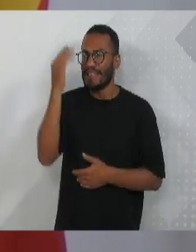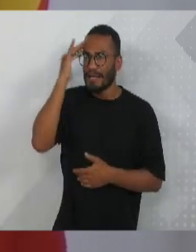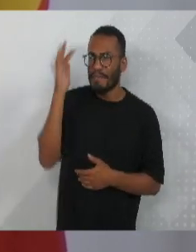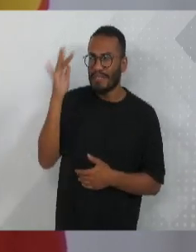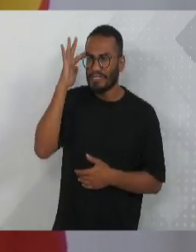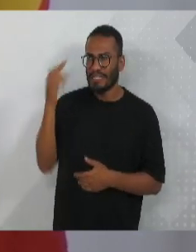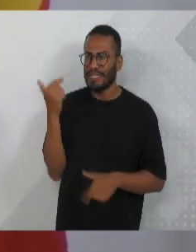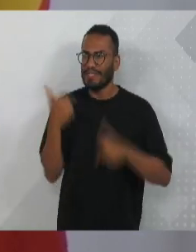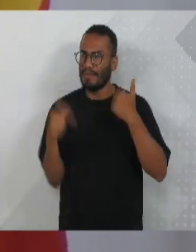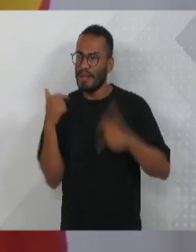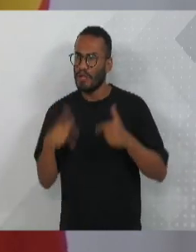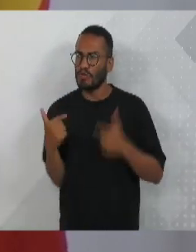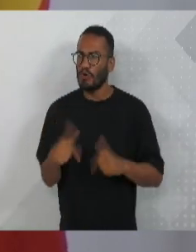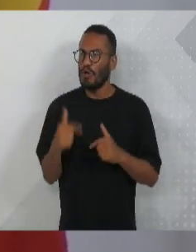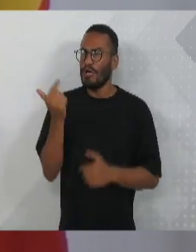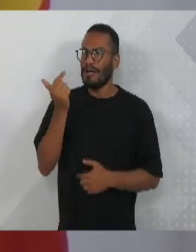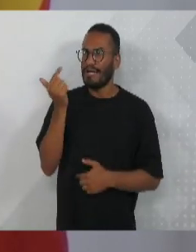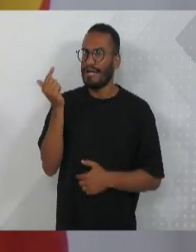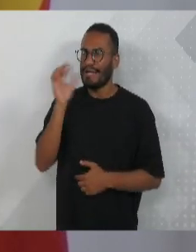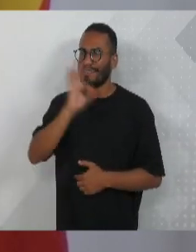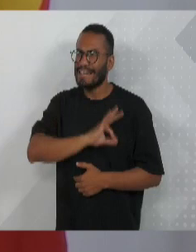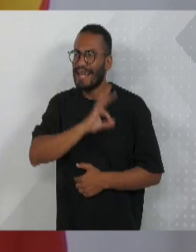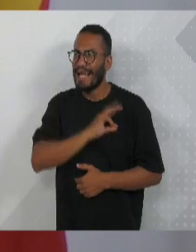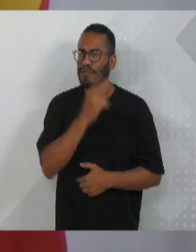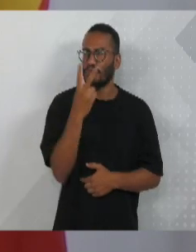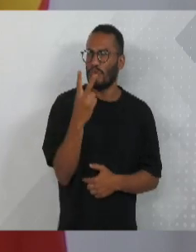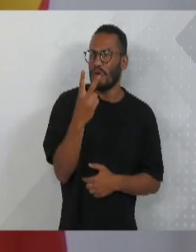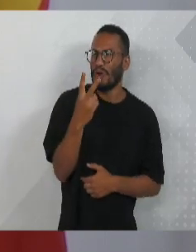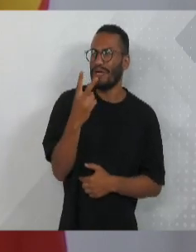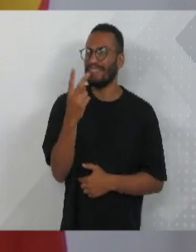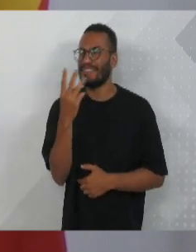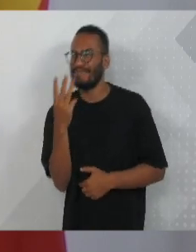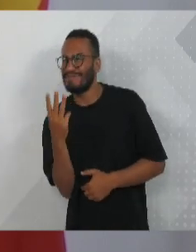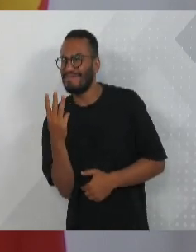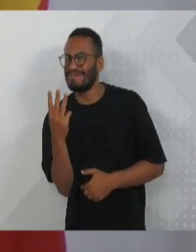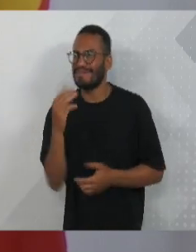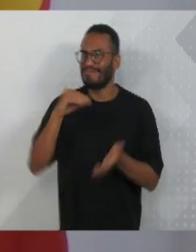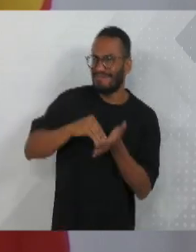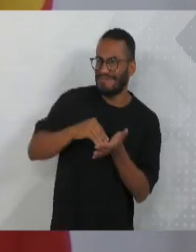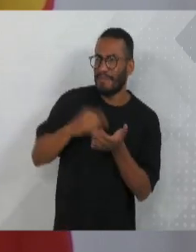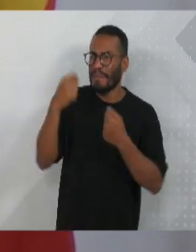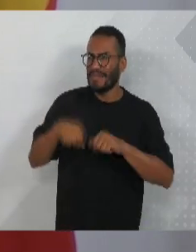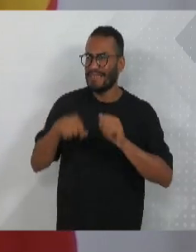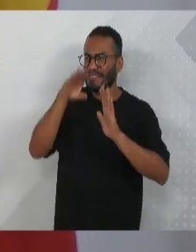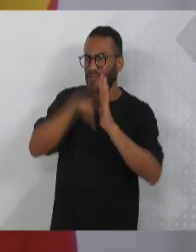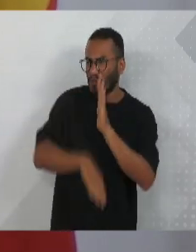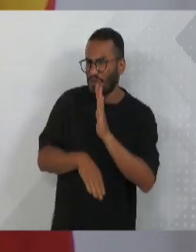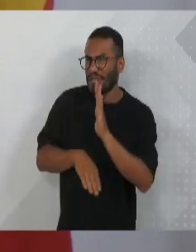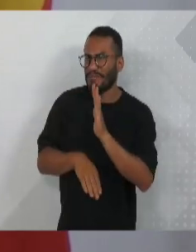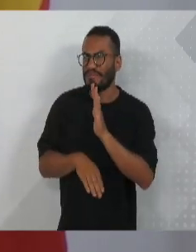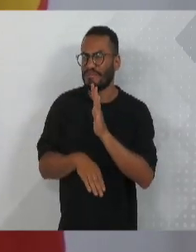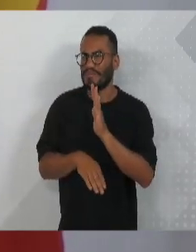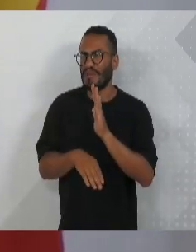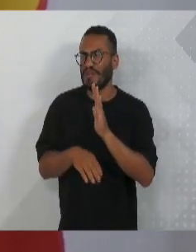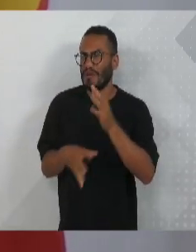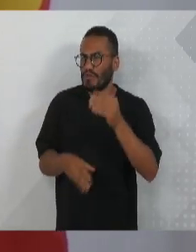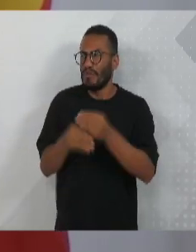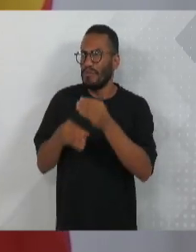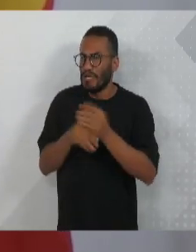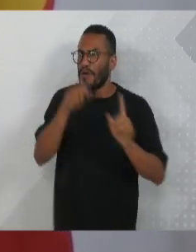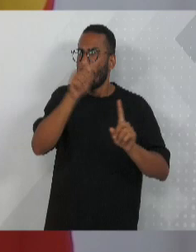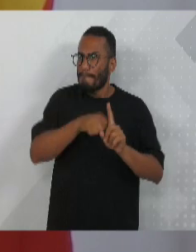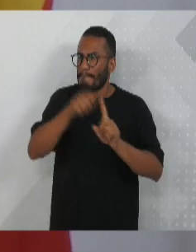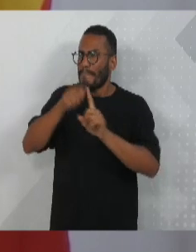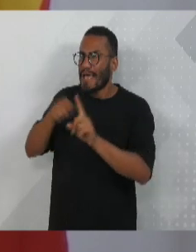aquele trabalhador que trabalha lá ganhando um salário mínimo, 2 salários mínimos, tem que descontar, além da contribuição que é descontado todo